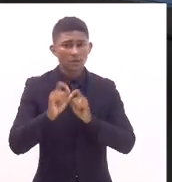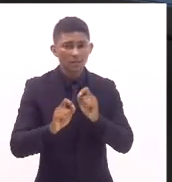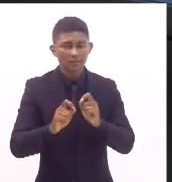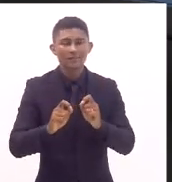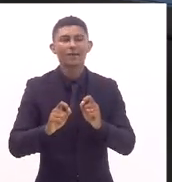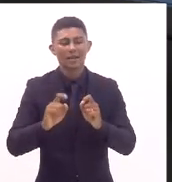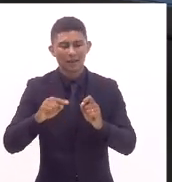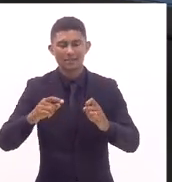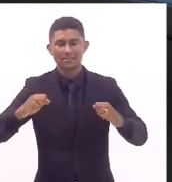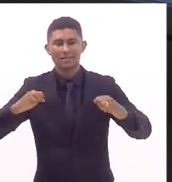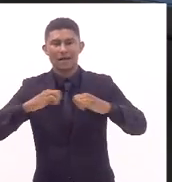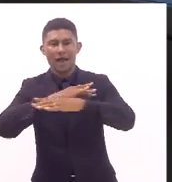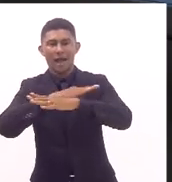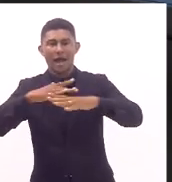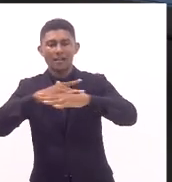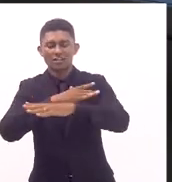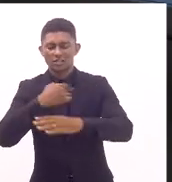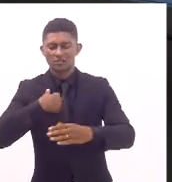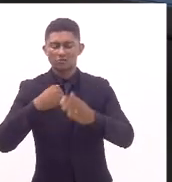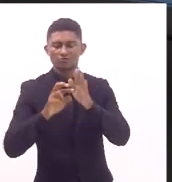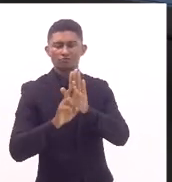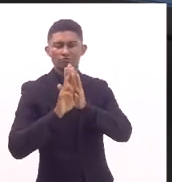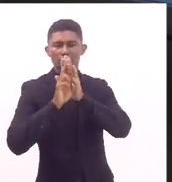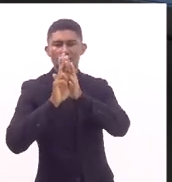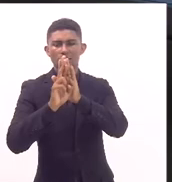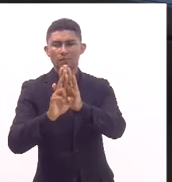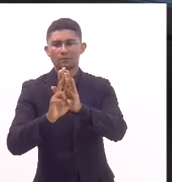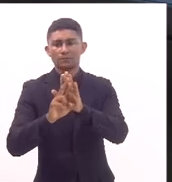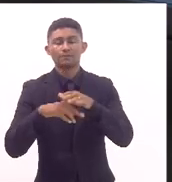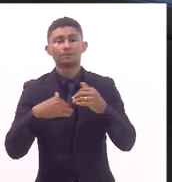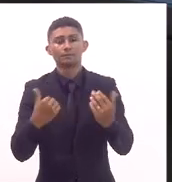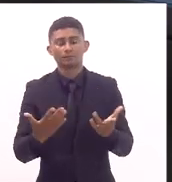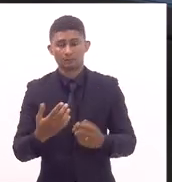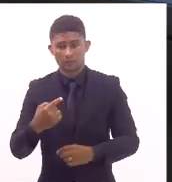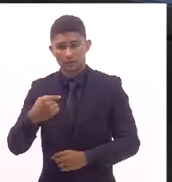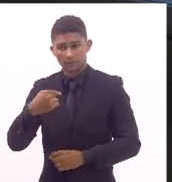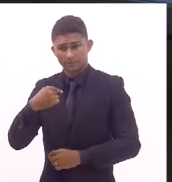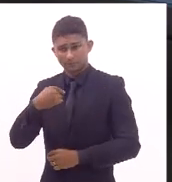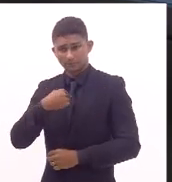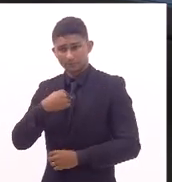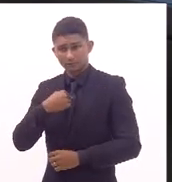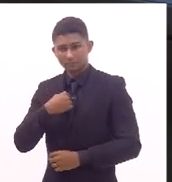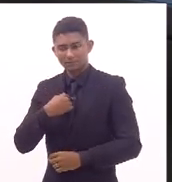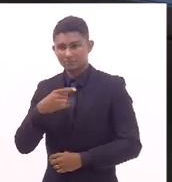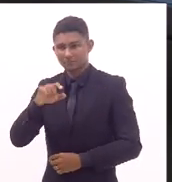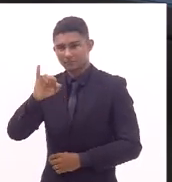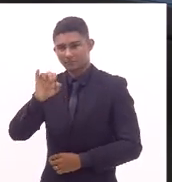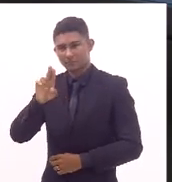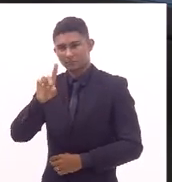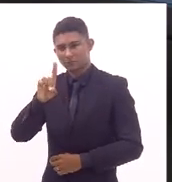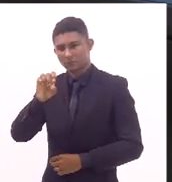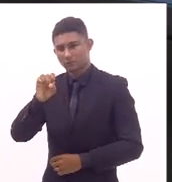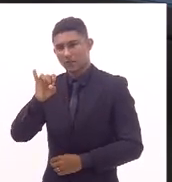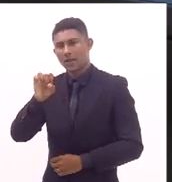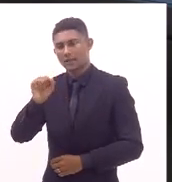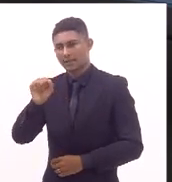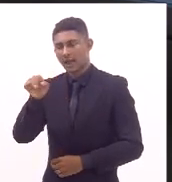cidade Oi e eu tive nail désia